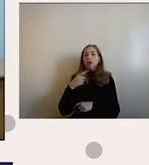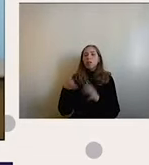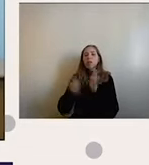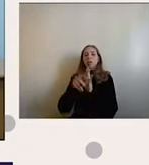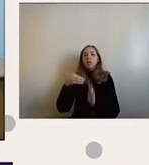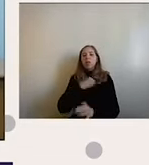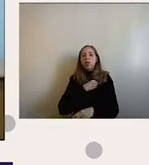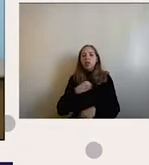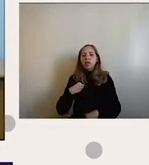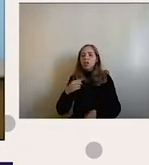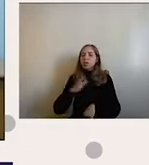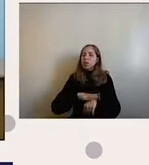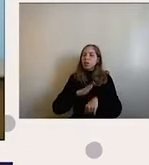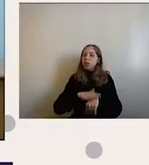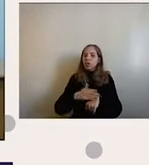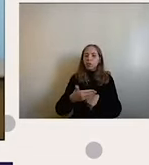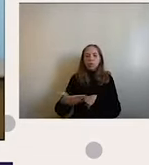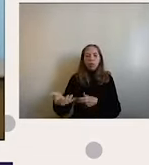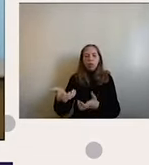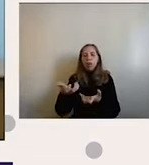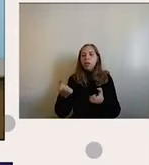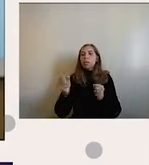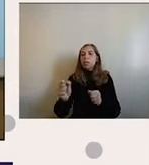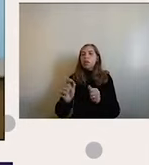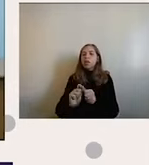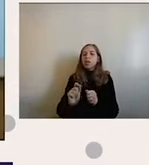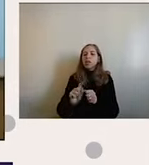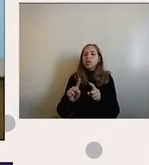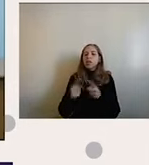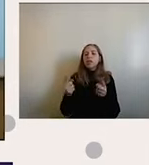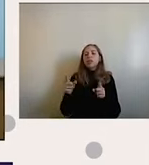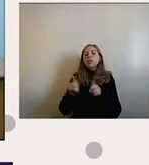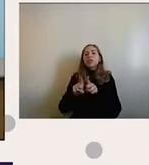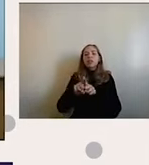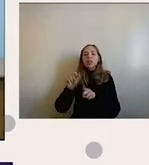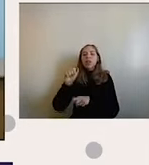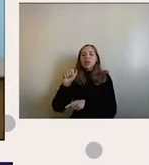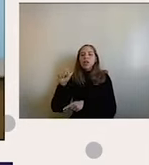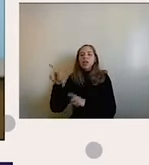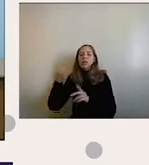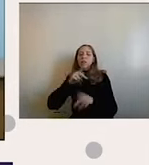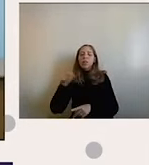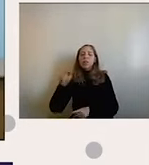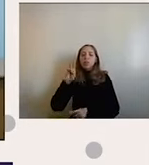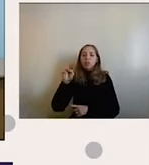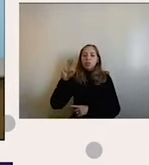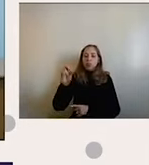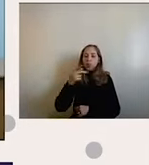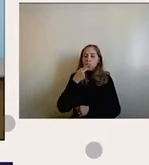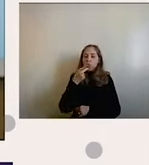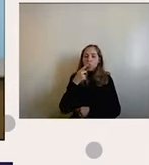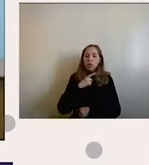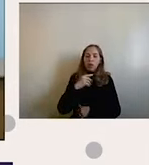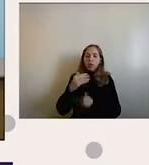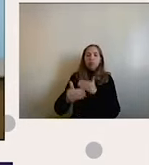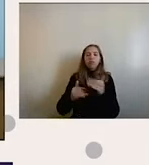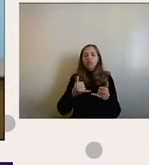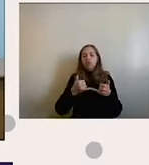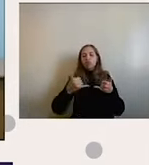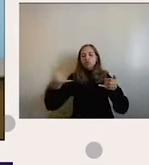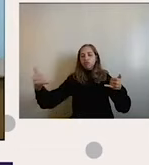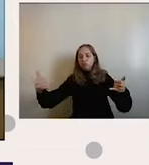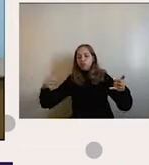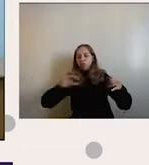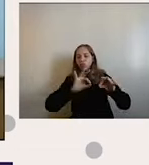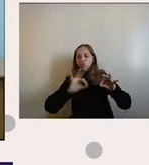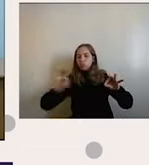fazer ali, mas, como também elencado pelo professor Bruno, existe uma linha de produção no atendimento ali da perícia, são 15 pontos